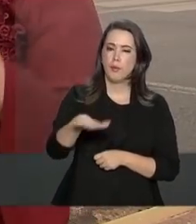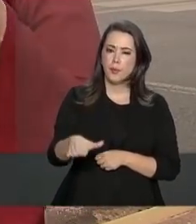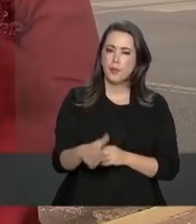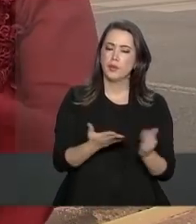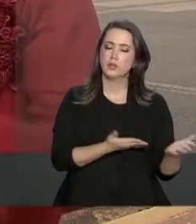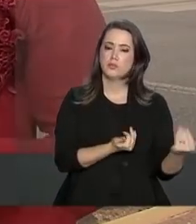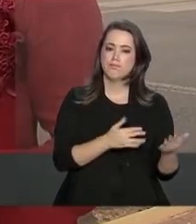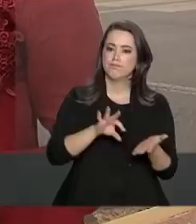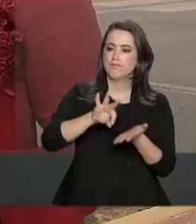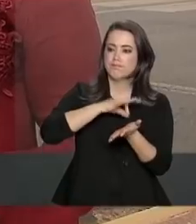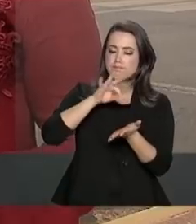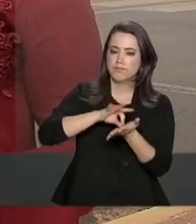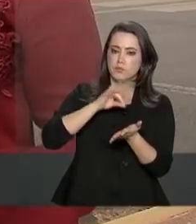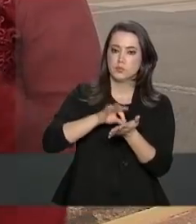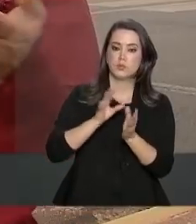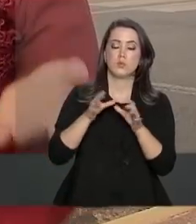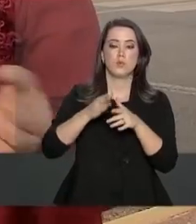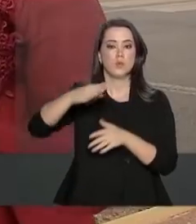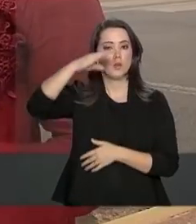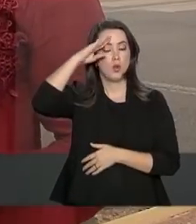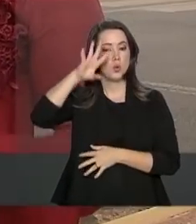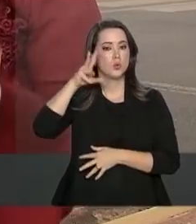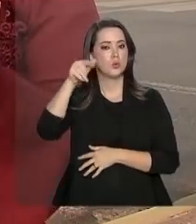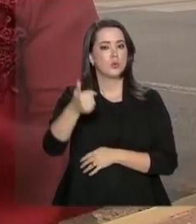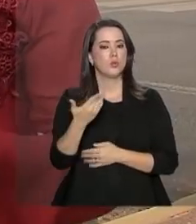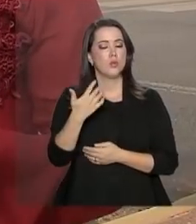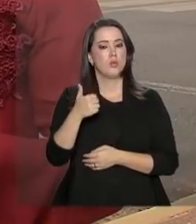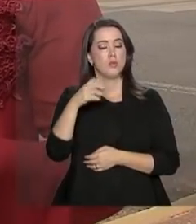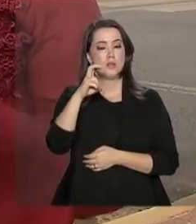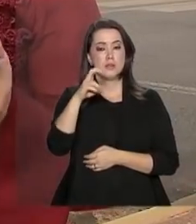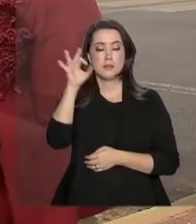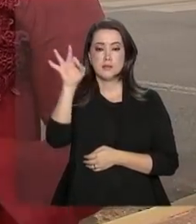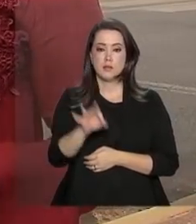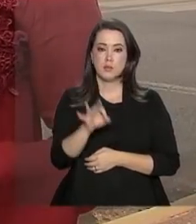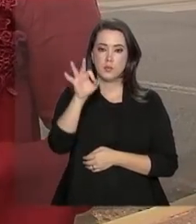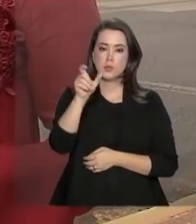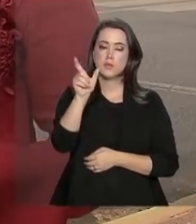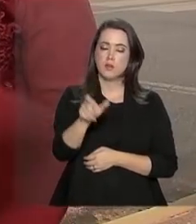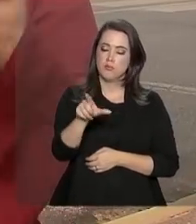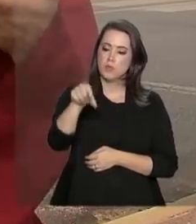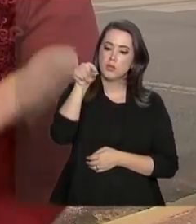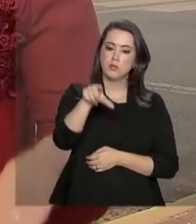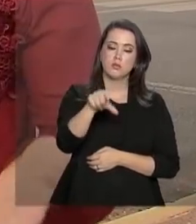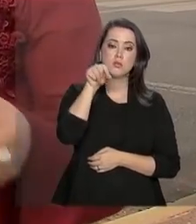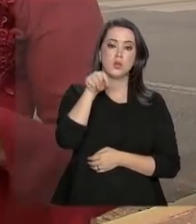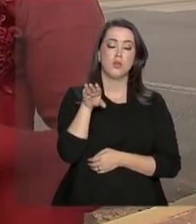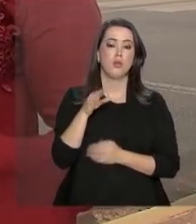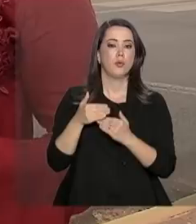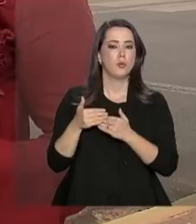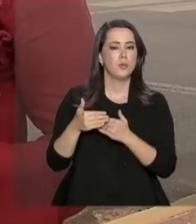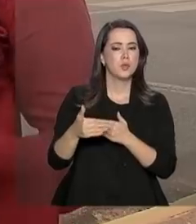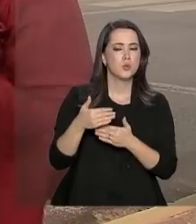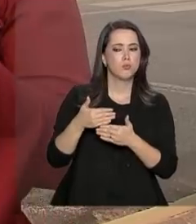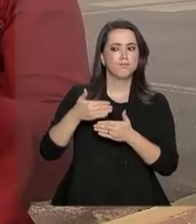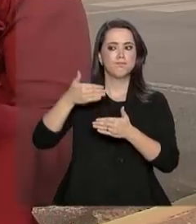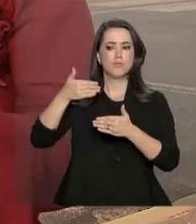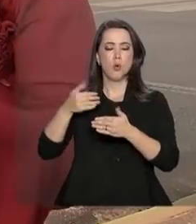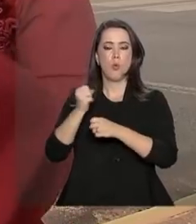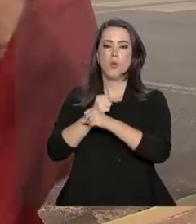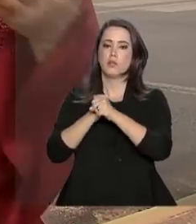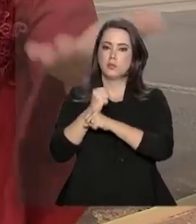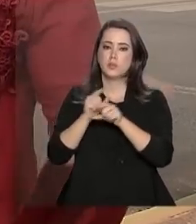alistam no serviço militar obrigatório desse Total 5% são selecionados e Desde o ano passado o